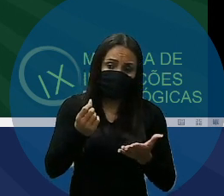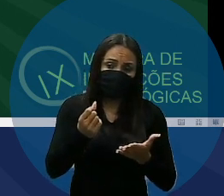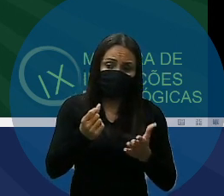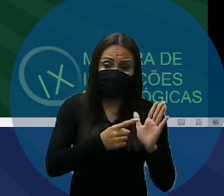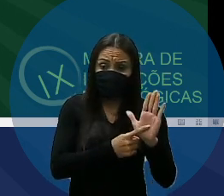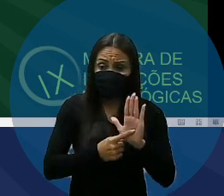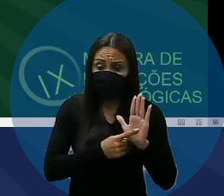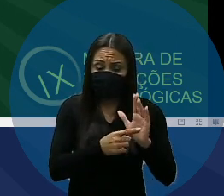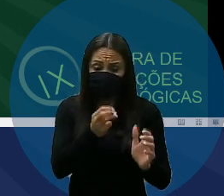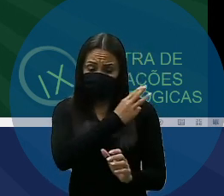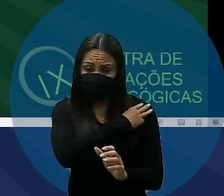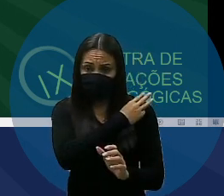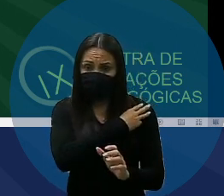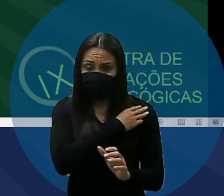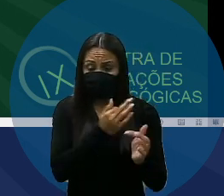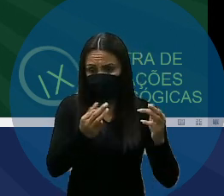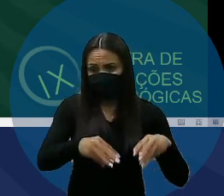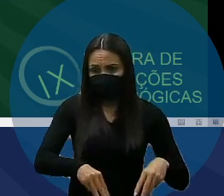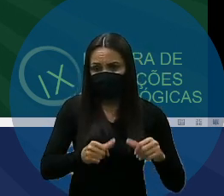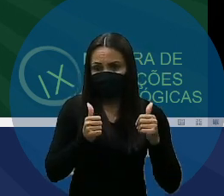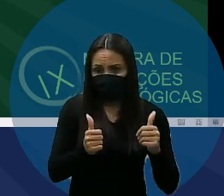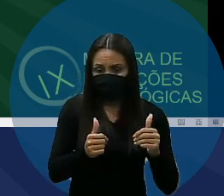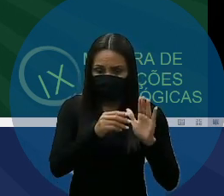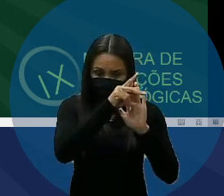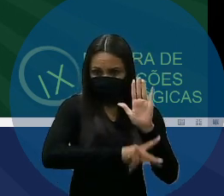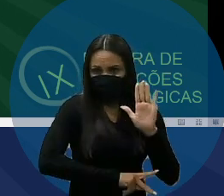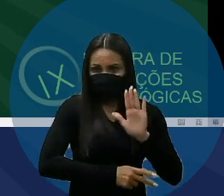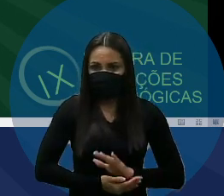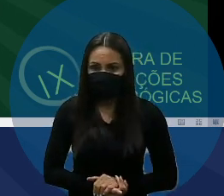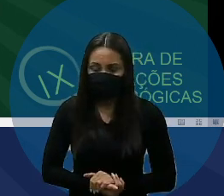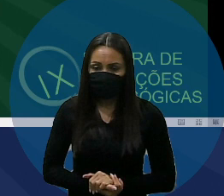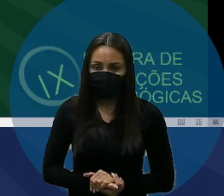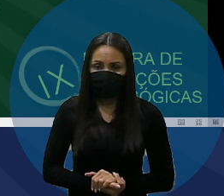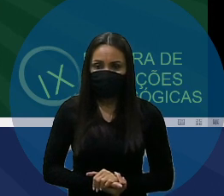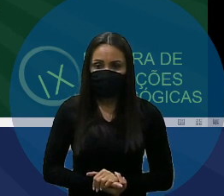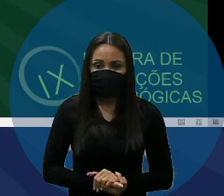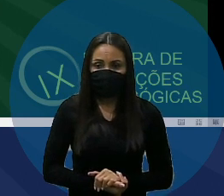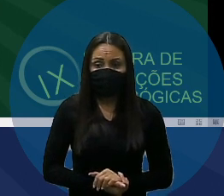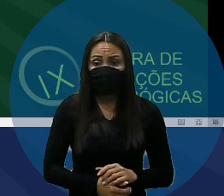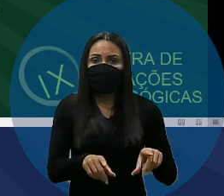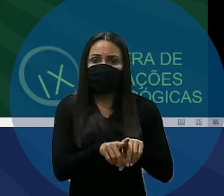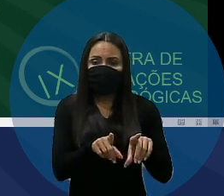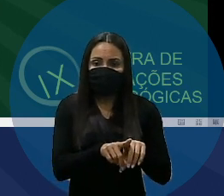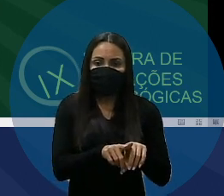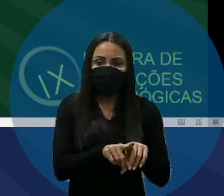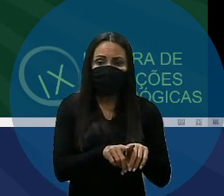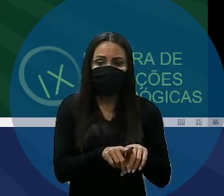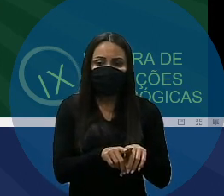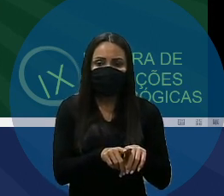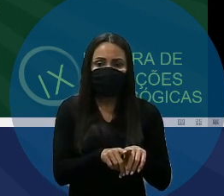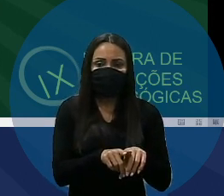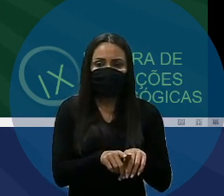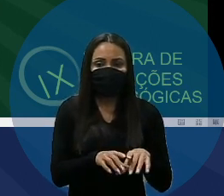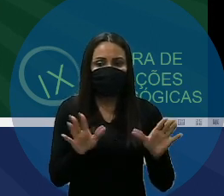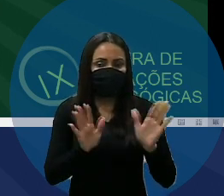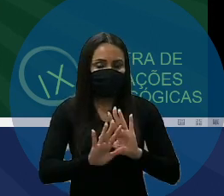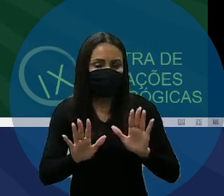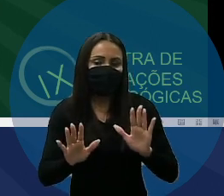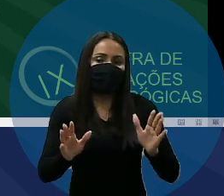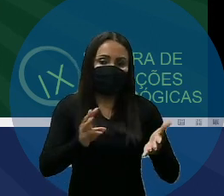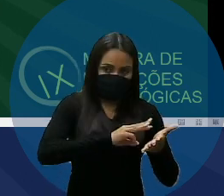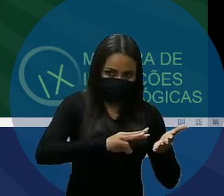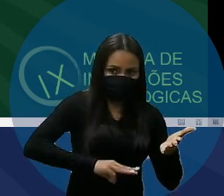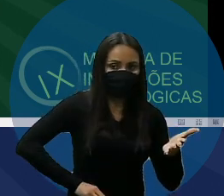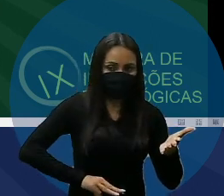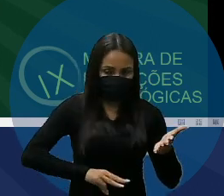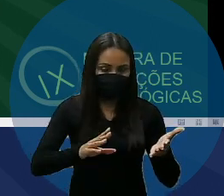ano no final, tá, no final do projeto. Além disso, a metodologia aplicada, né?